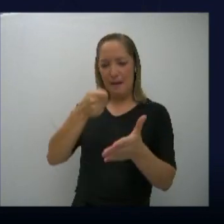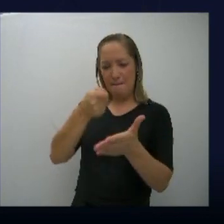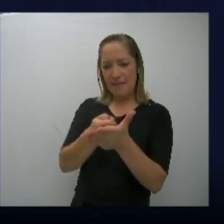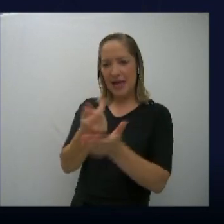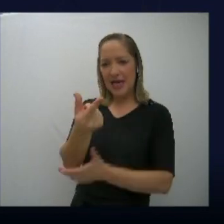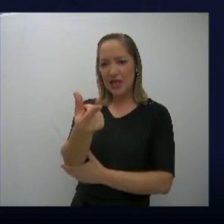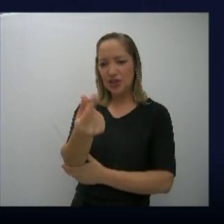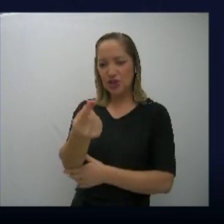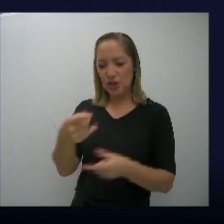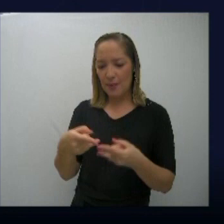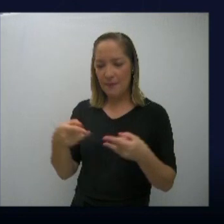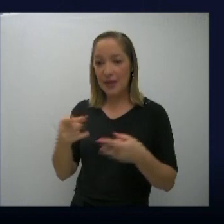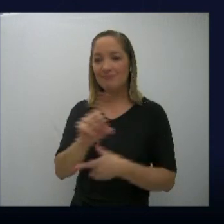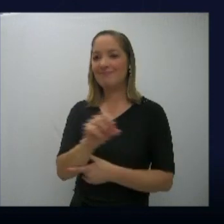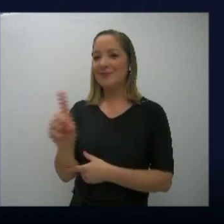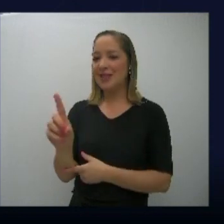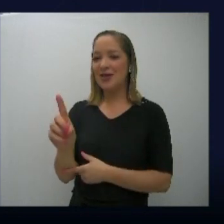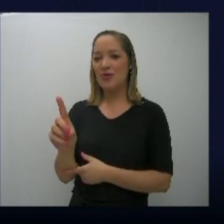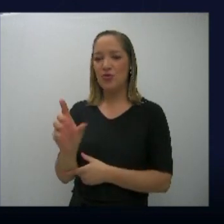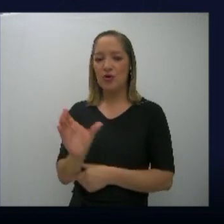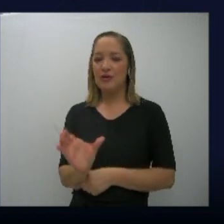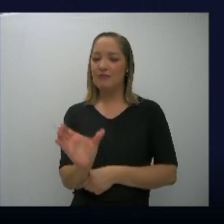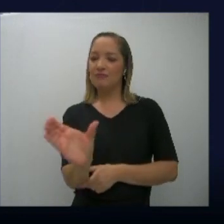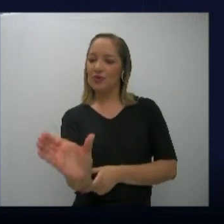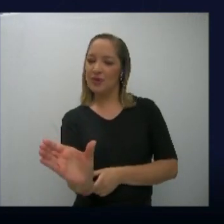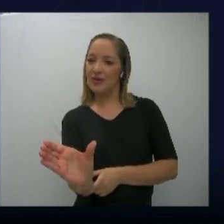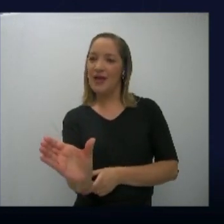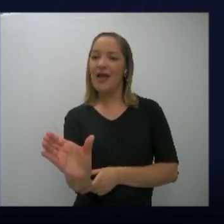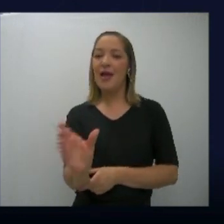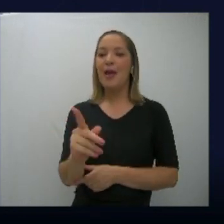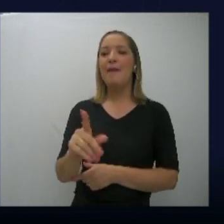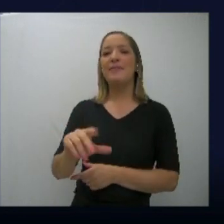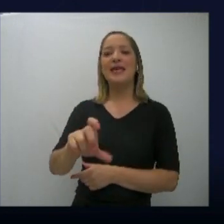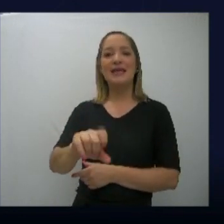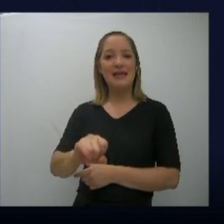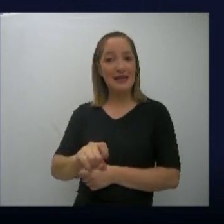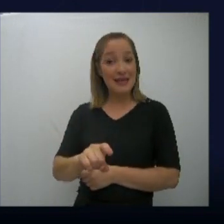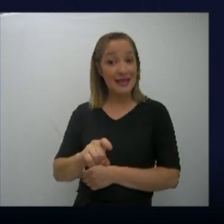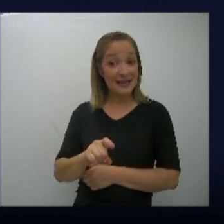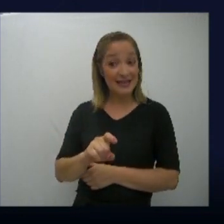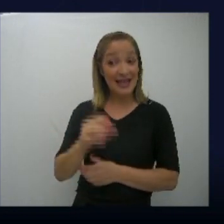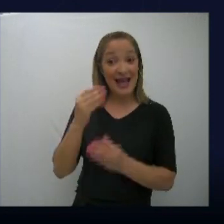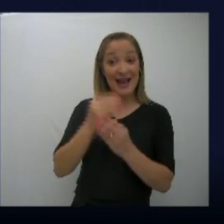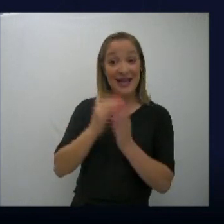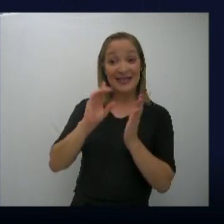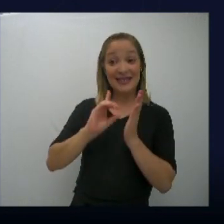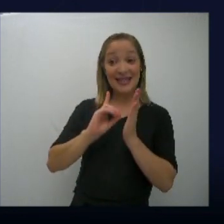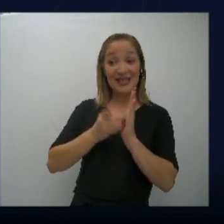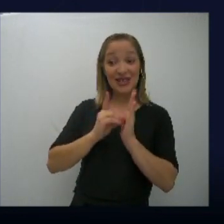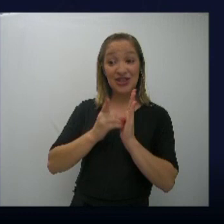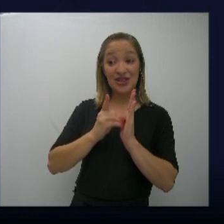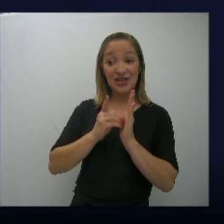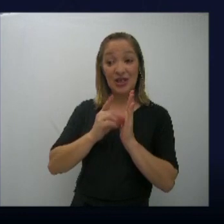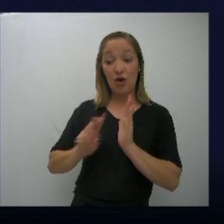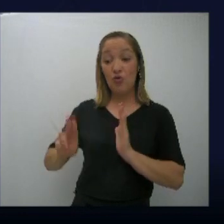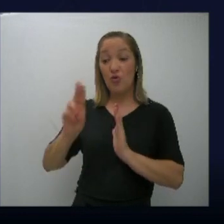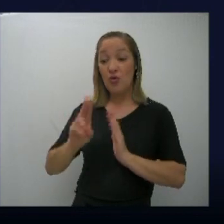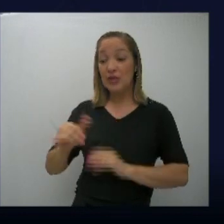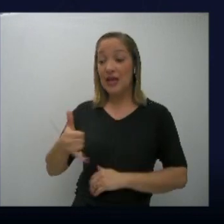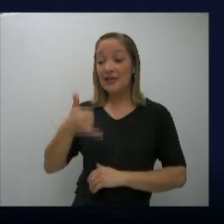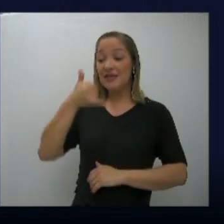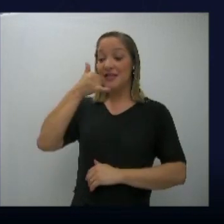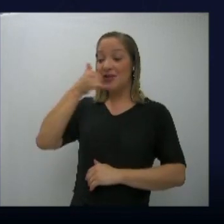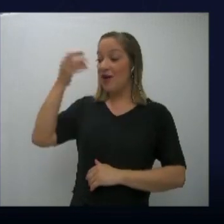em dinheiro no futuro a gente vai usar pagamento confiar Cold com Pixel com carteiras digitais a gente vai usar o celular para mandar nossas viagens